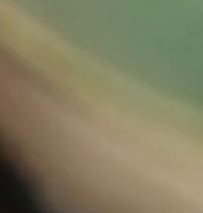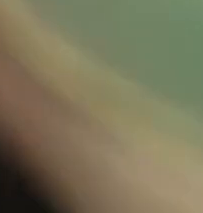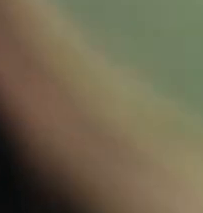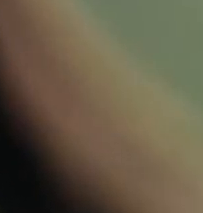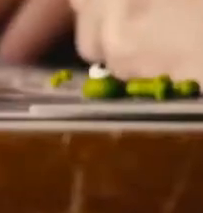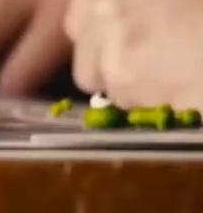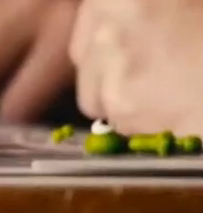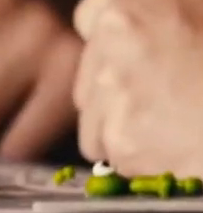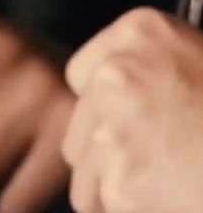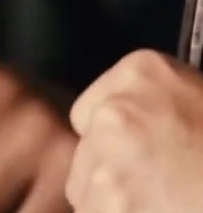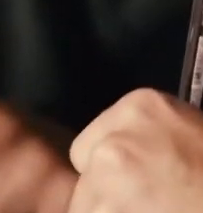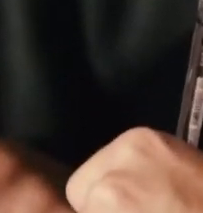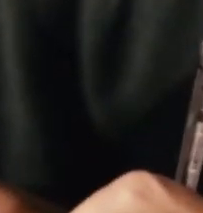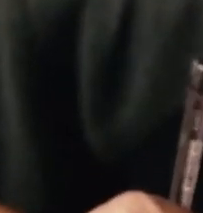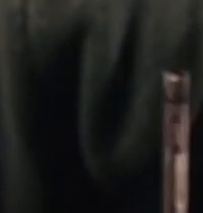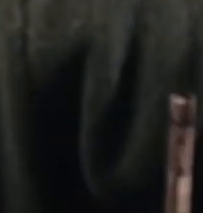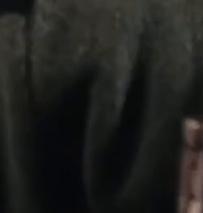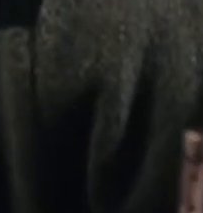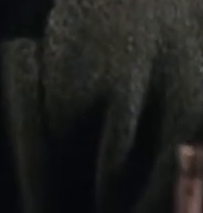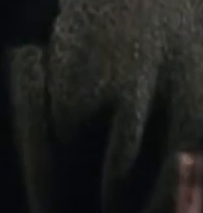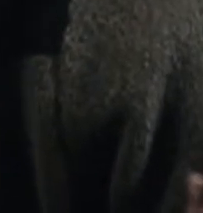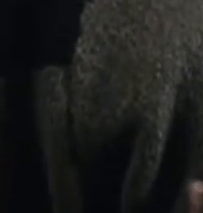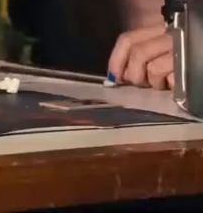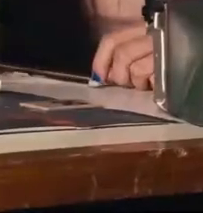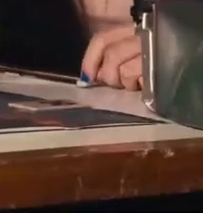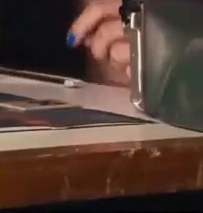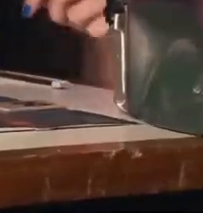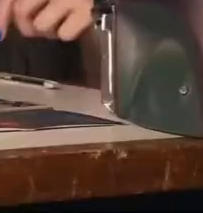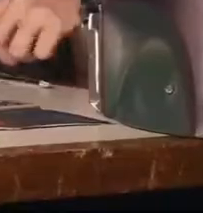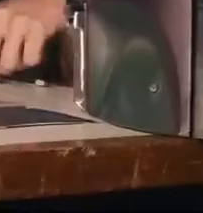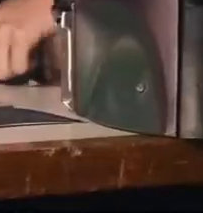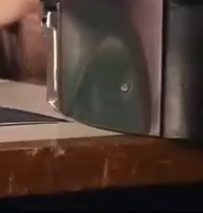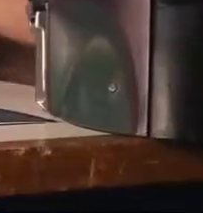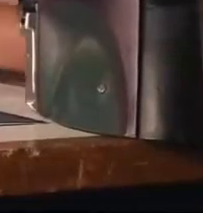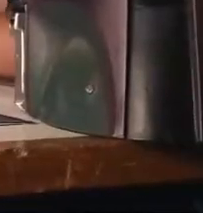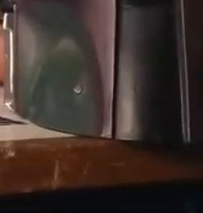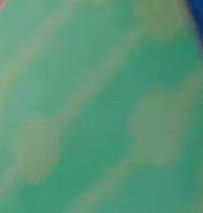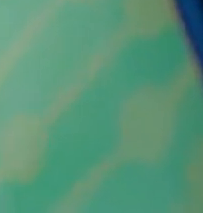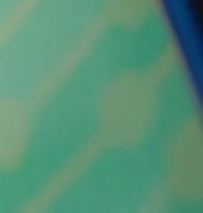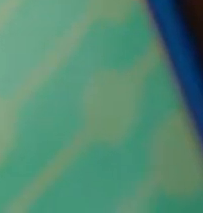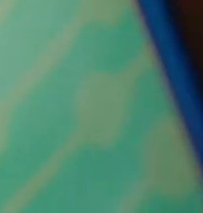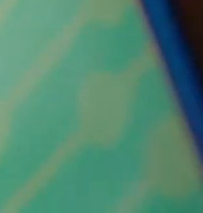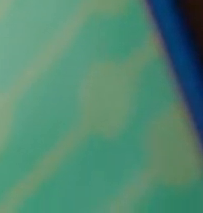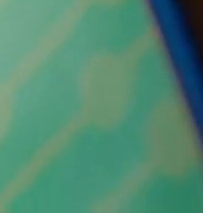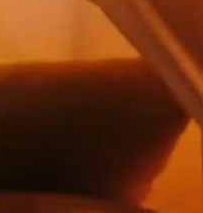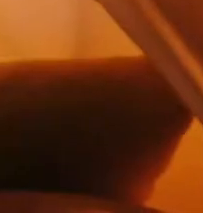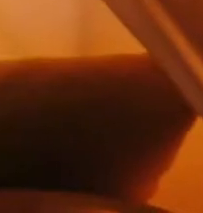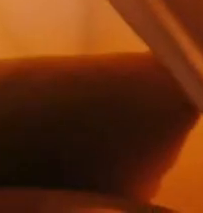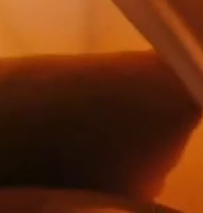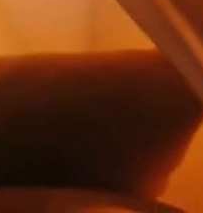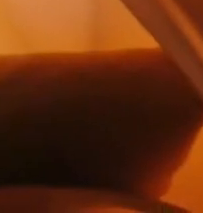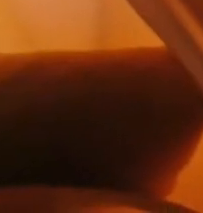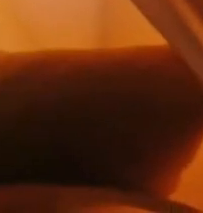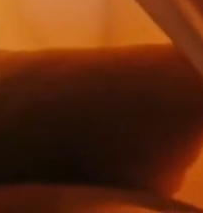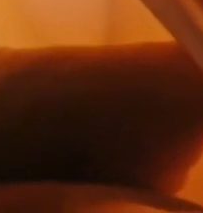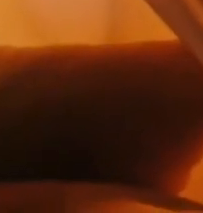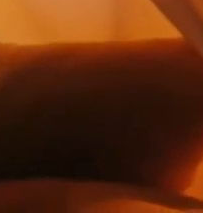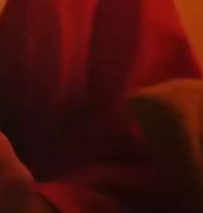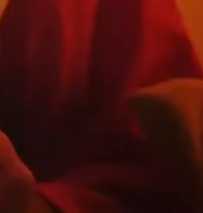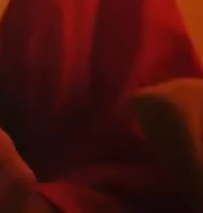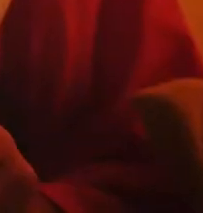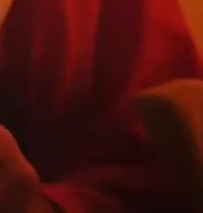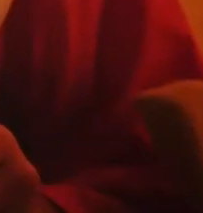numa jornada compartilhada com o infinito as possibilidades de transformar a imaginação de todos e experiências